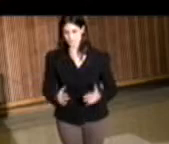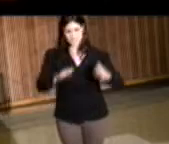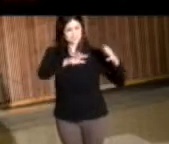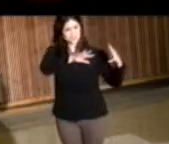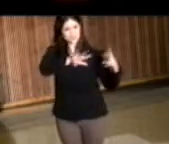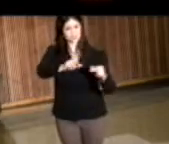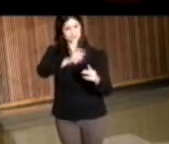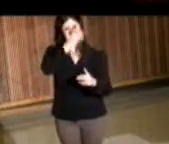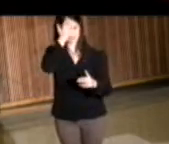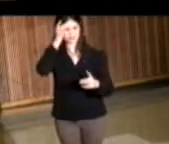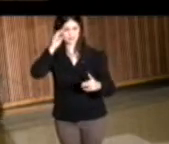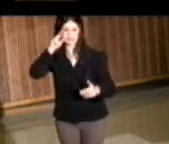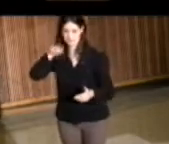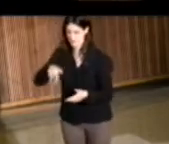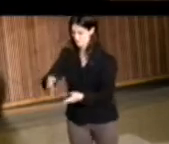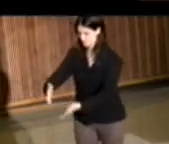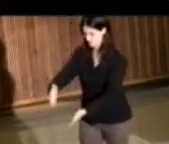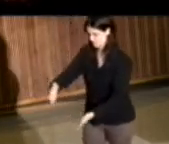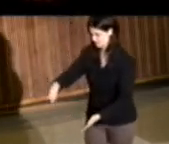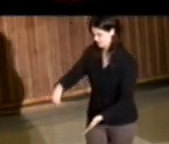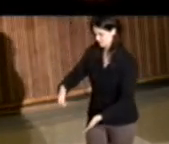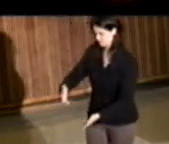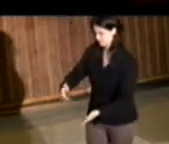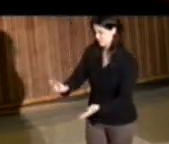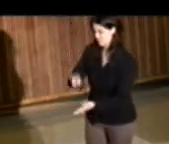para você e disse: isso aqui não presta para nada,